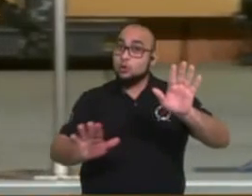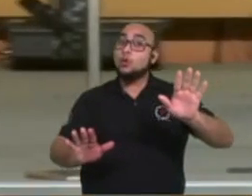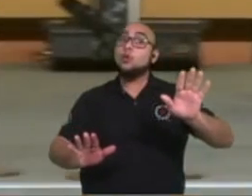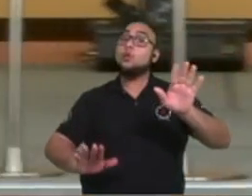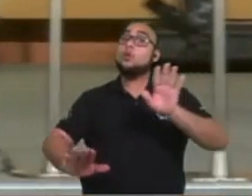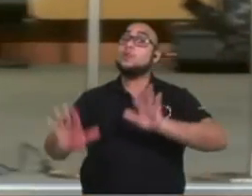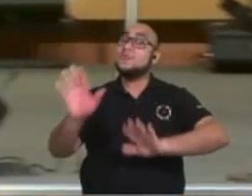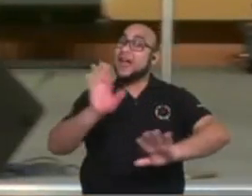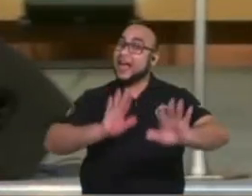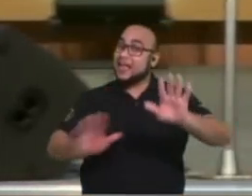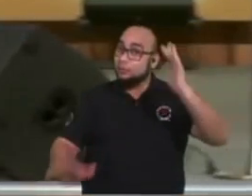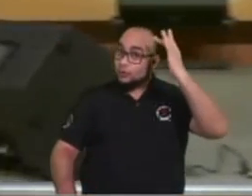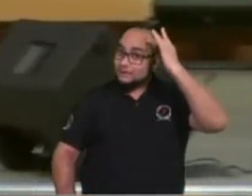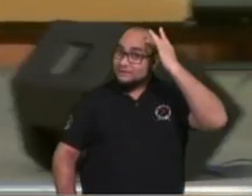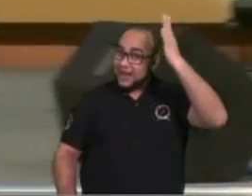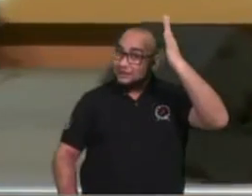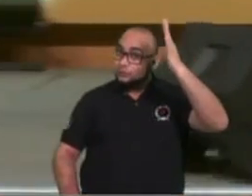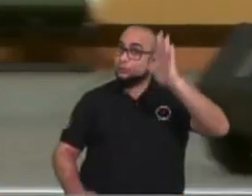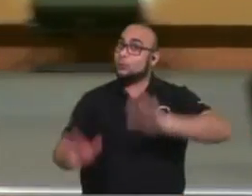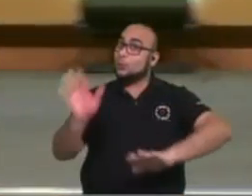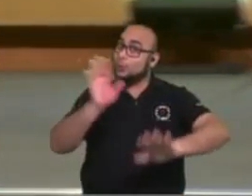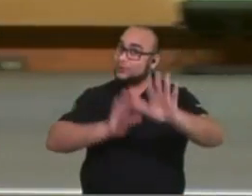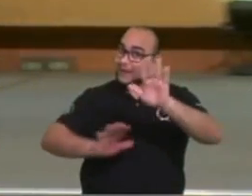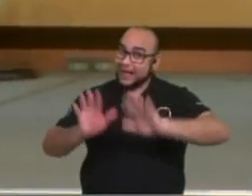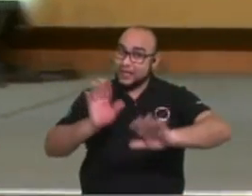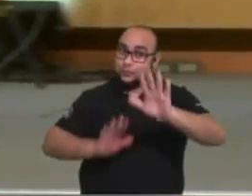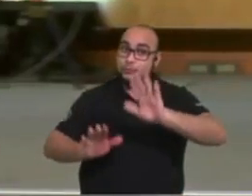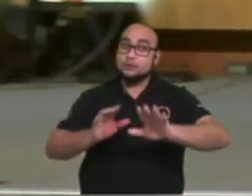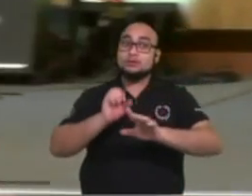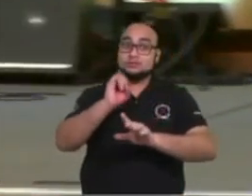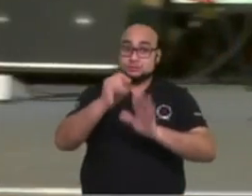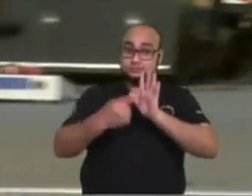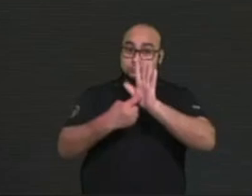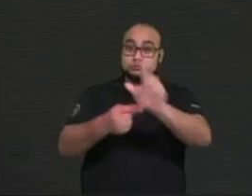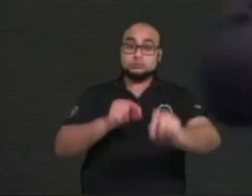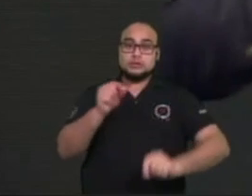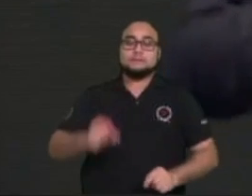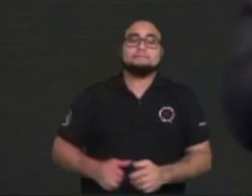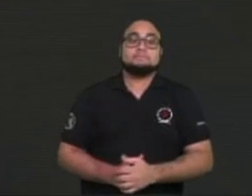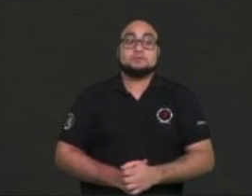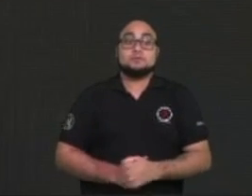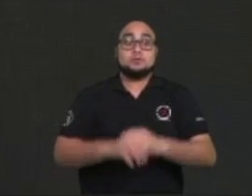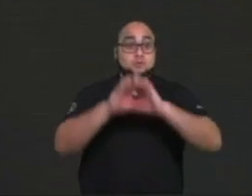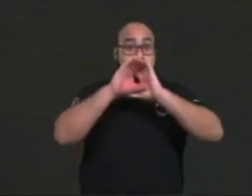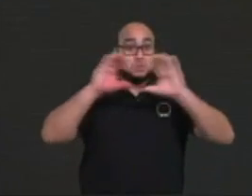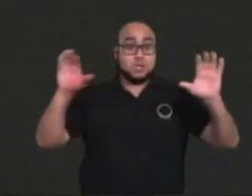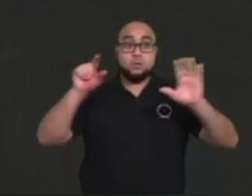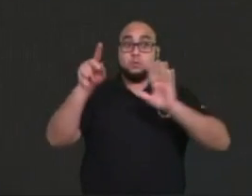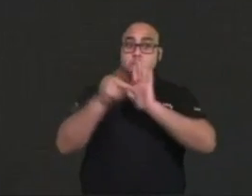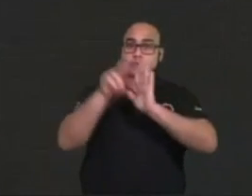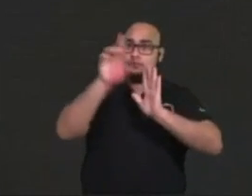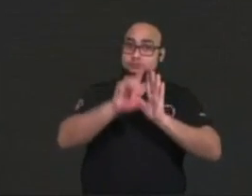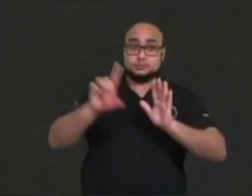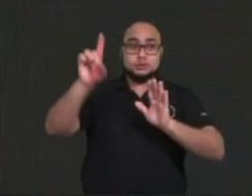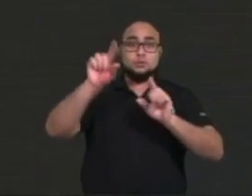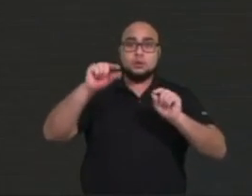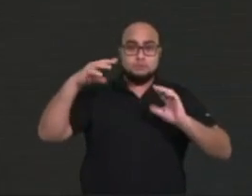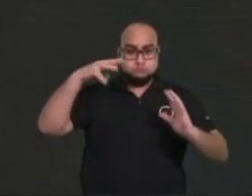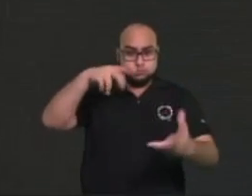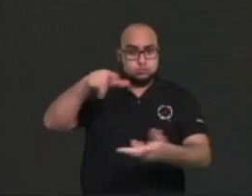com facilidade o Salmo 115 Versículo 16 diz os céus são os céus do senhor a terra